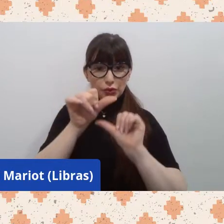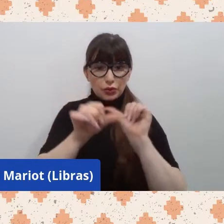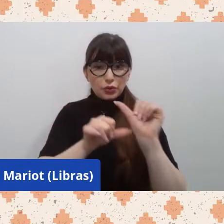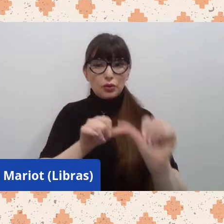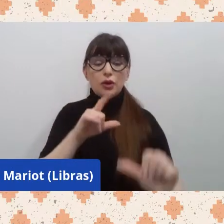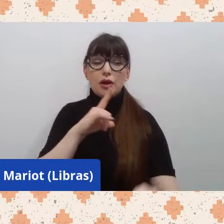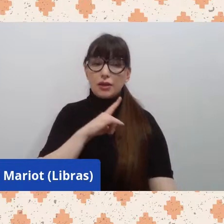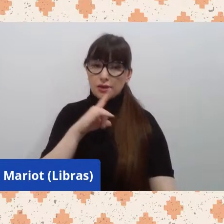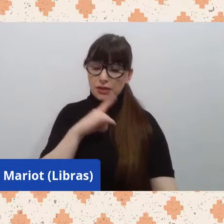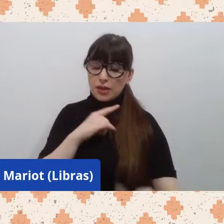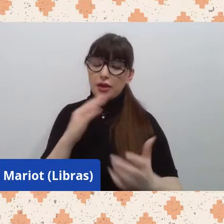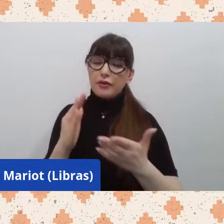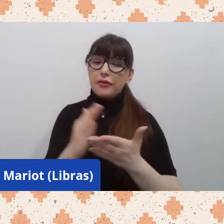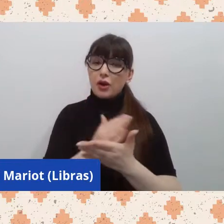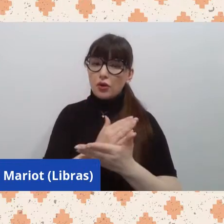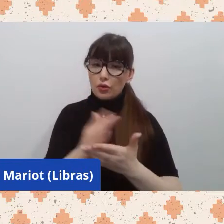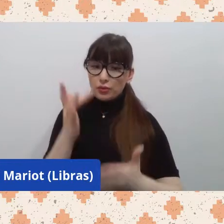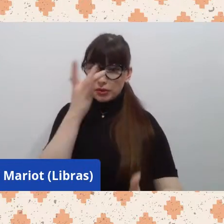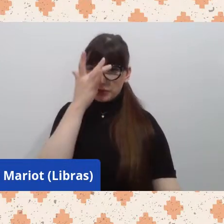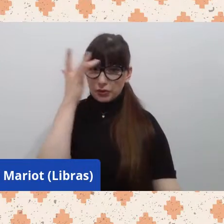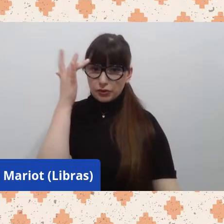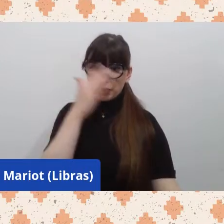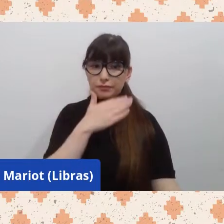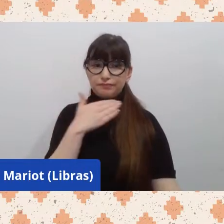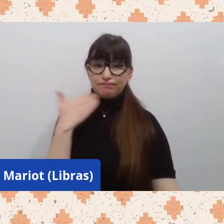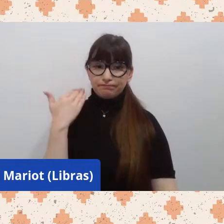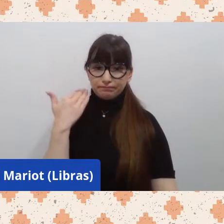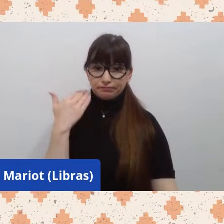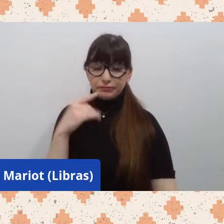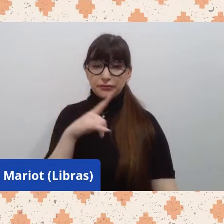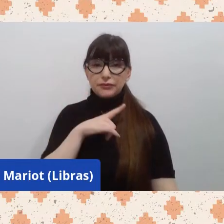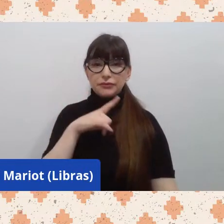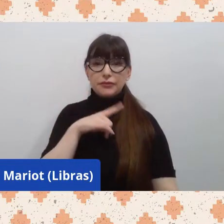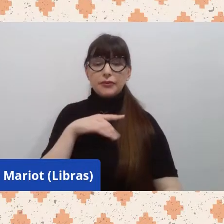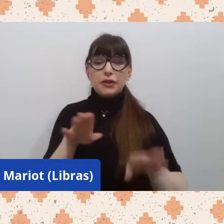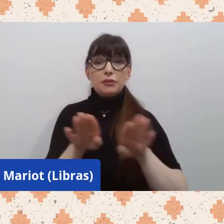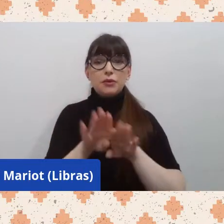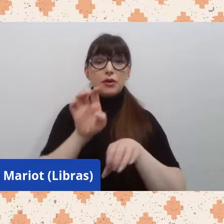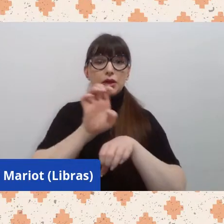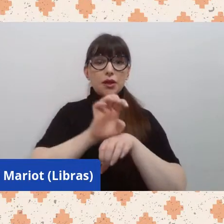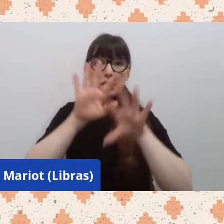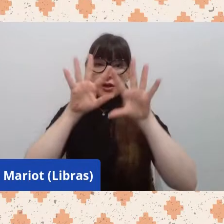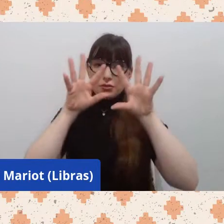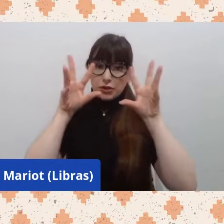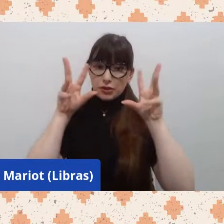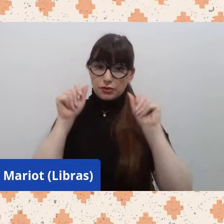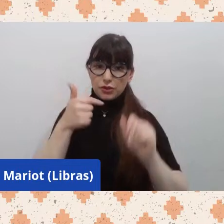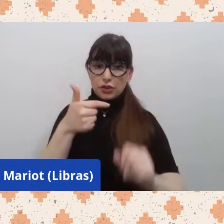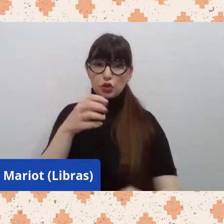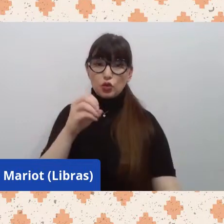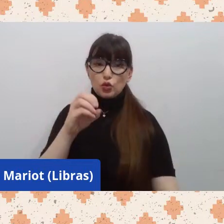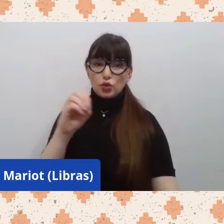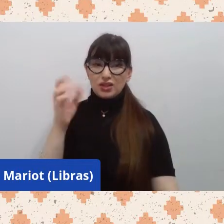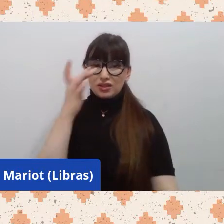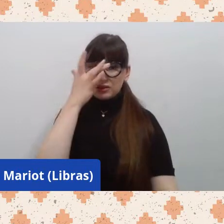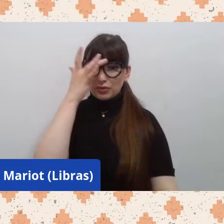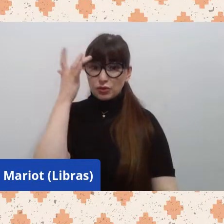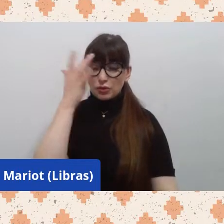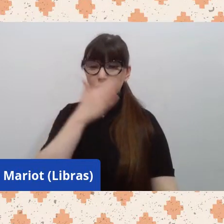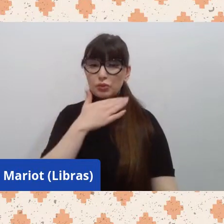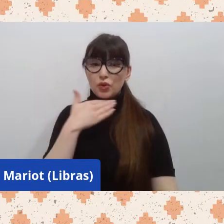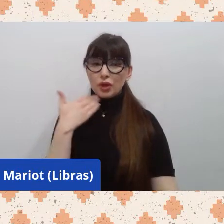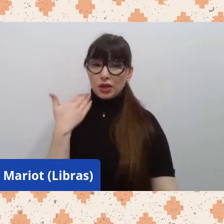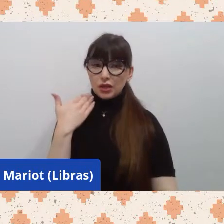morte várias pessoas. Há um caso do Amazonas, que 200 pessoas morreram nesse experimento, e que,